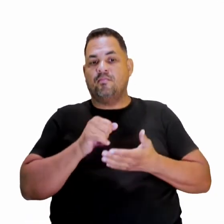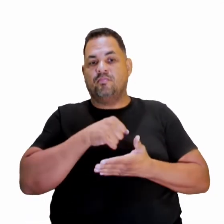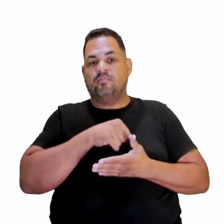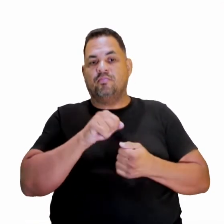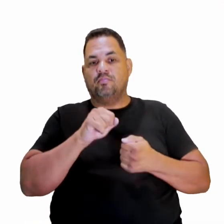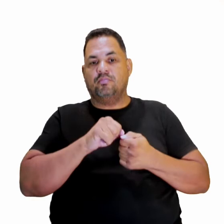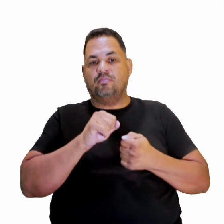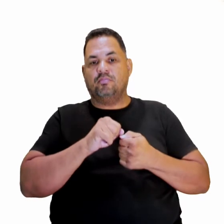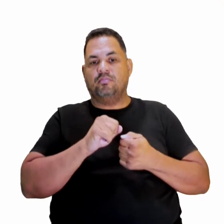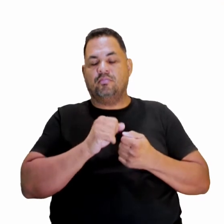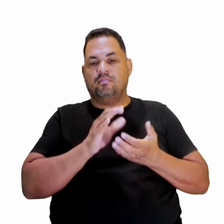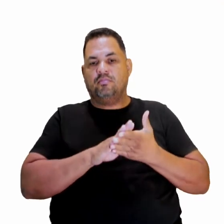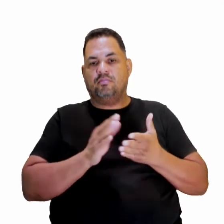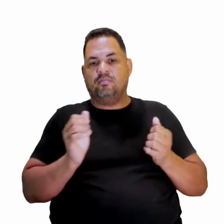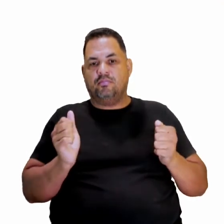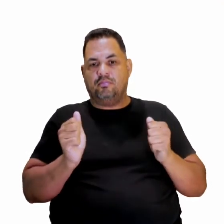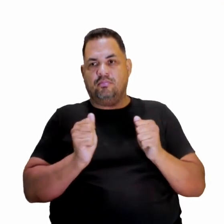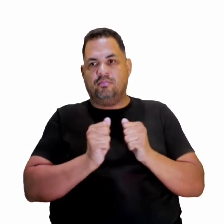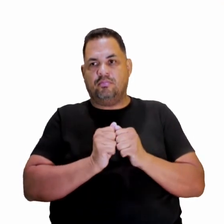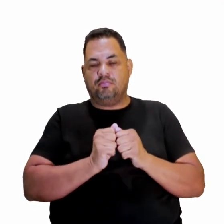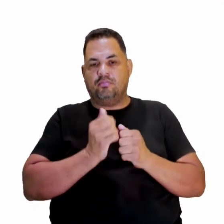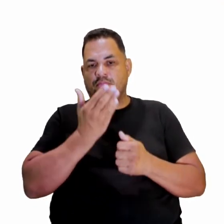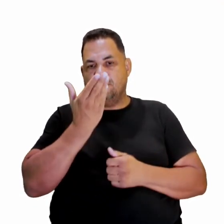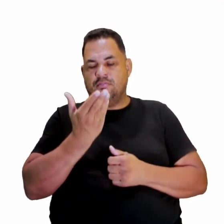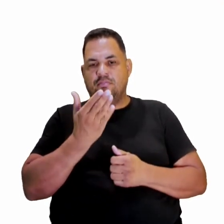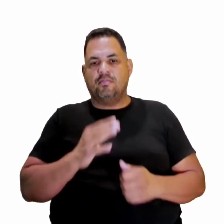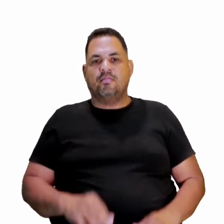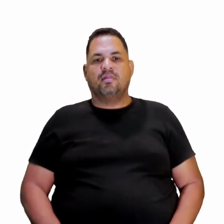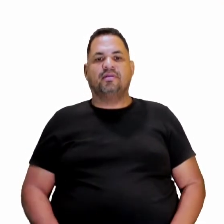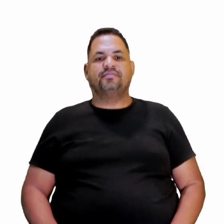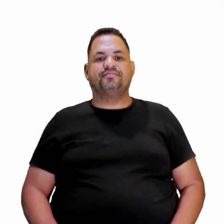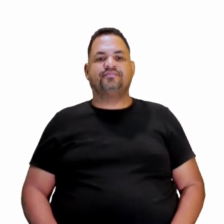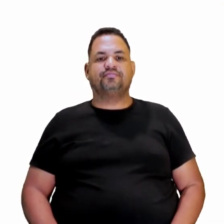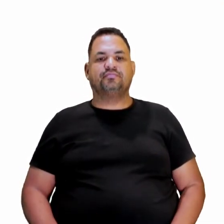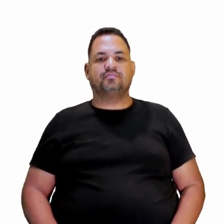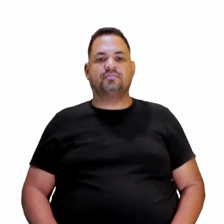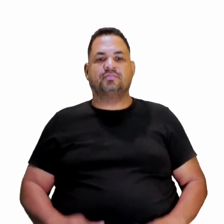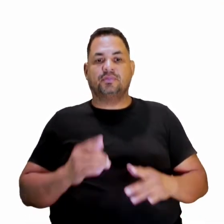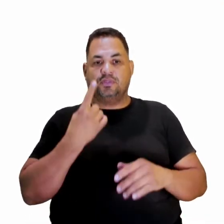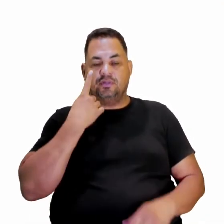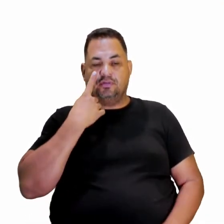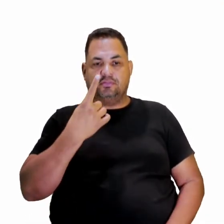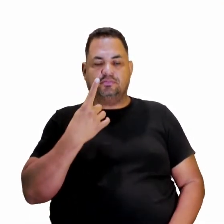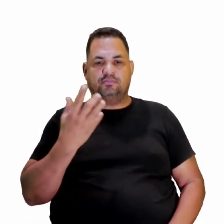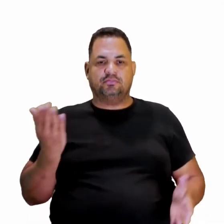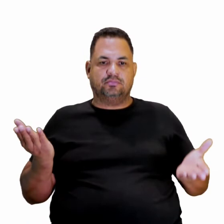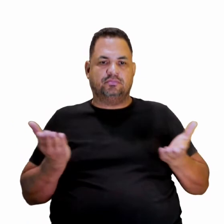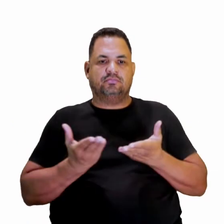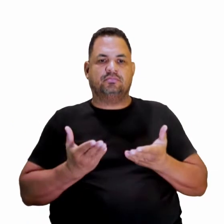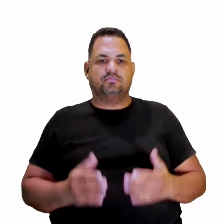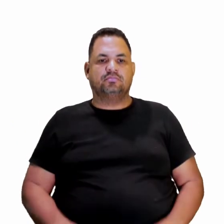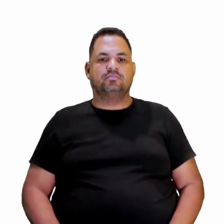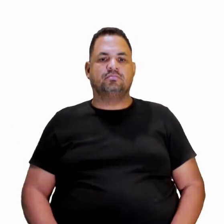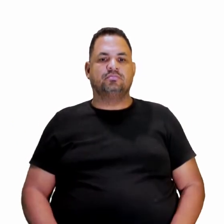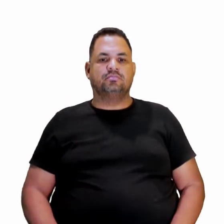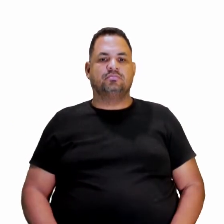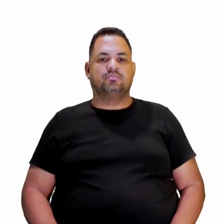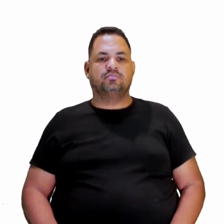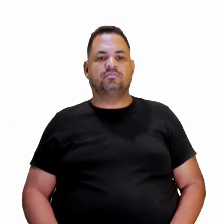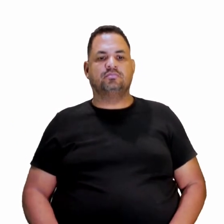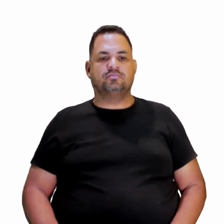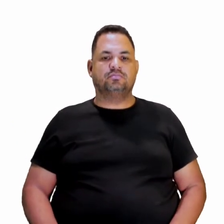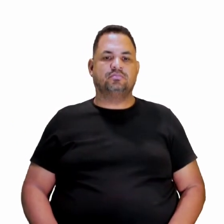fazer aqui do lado. Dá tempo, sim, pra gente fazer do lado, agora que eu me toquei. A gente vai fazer do lado